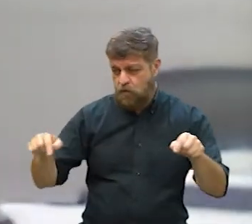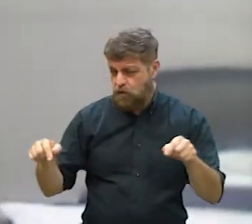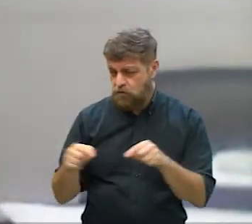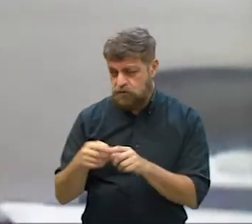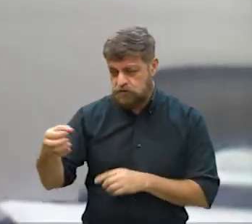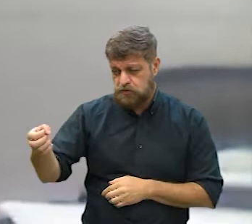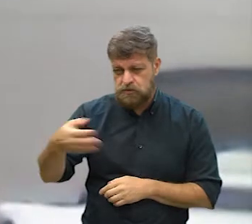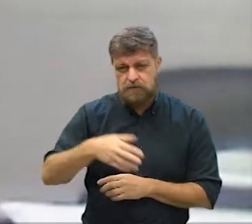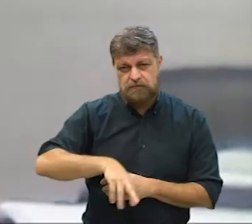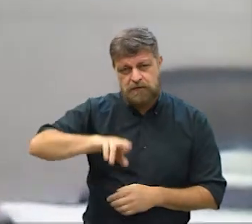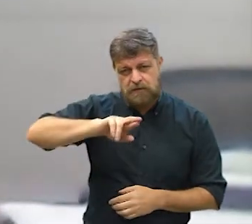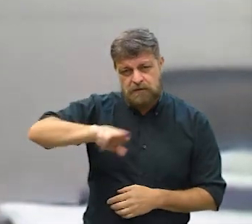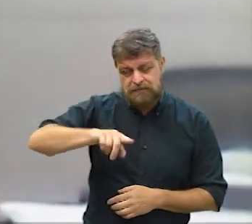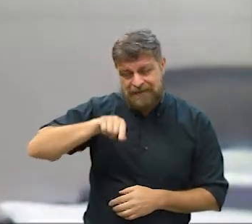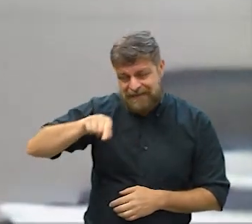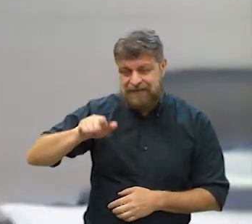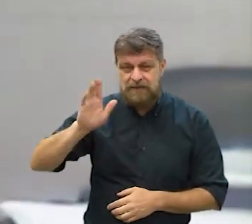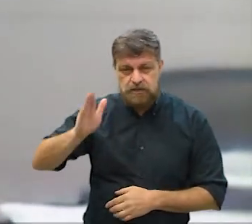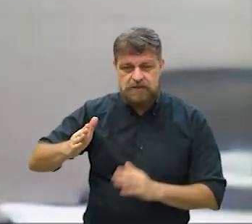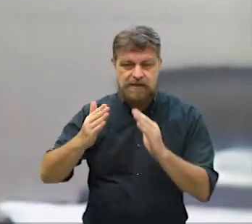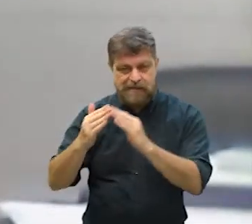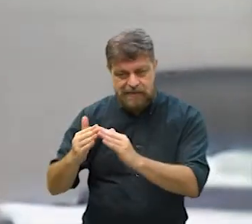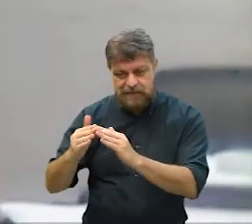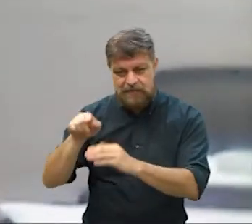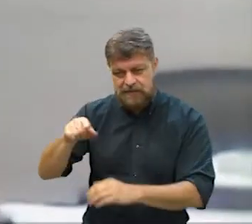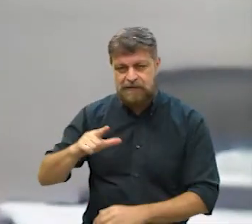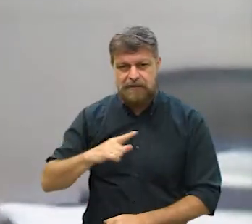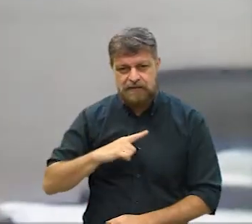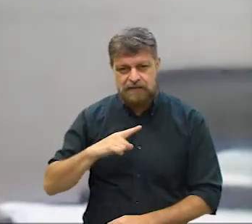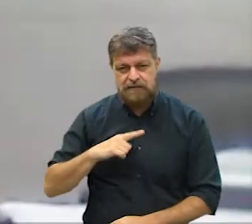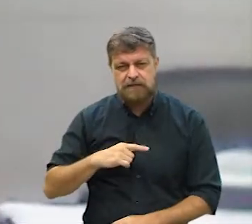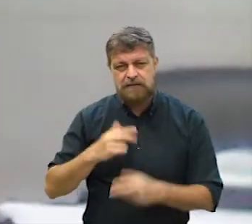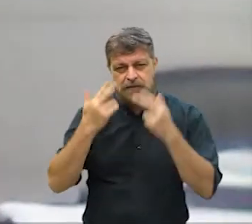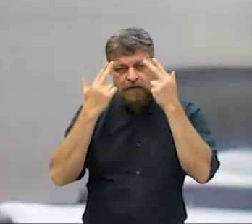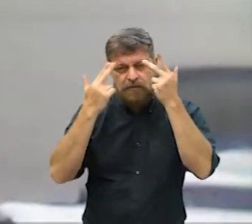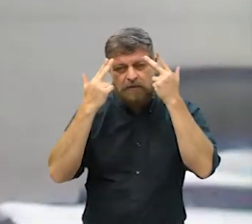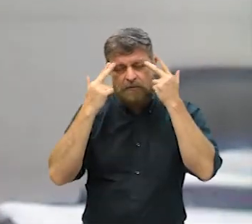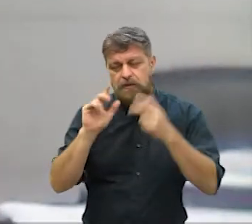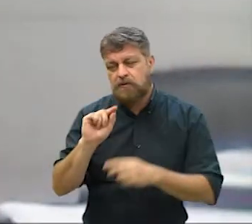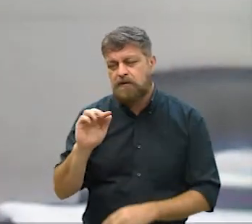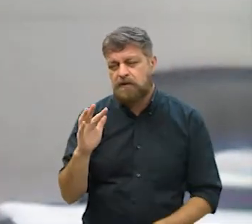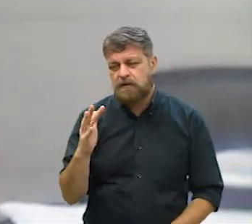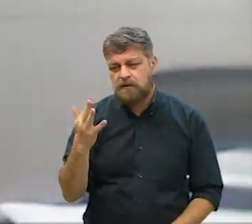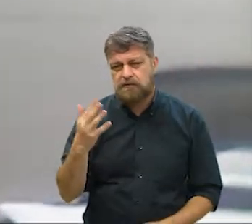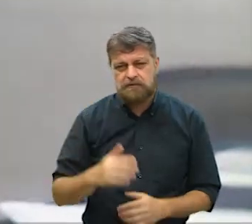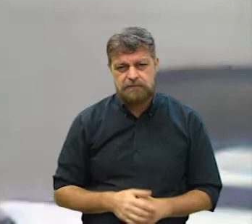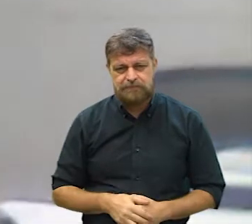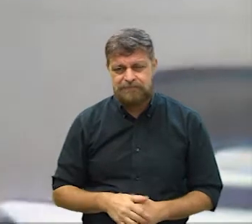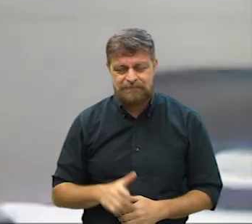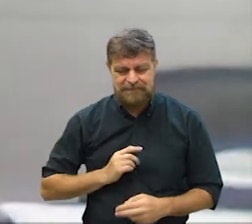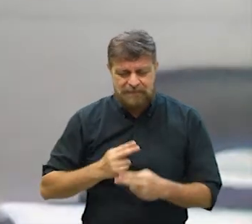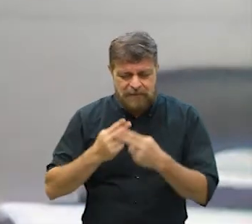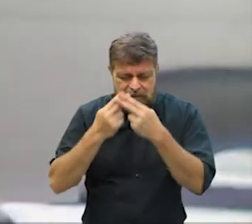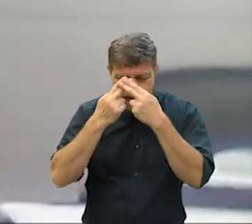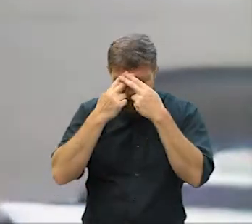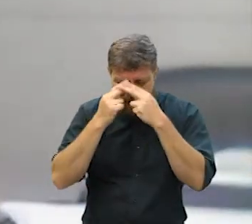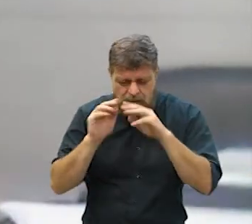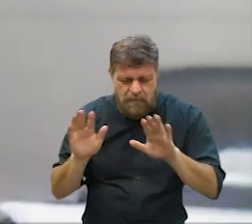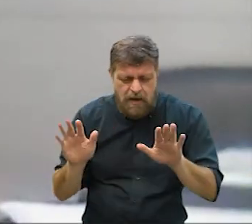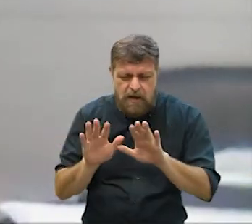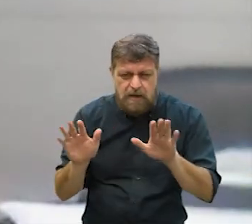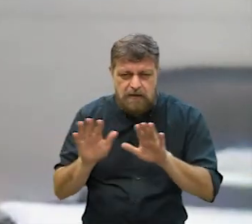tá? A diferença é que esse aí está ocupado. E, normalmente, né, isso é sem trauma, porque eles são